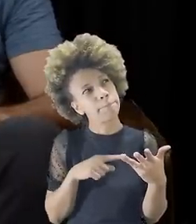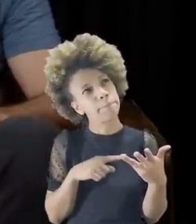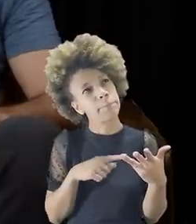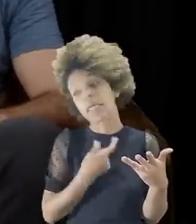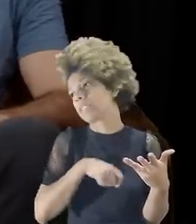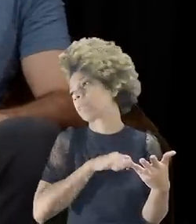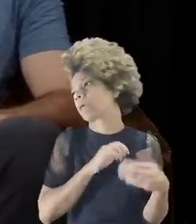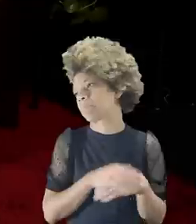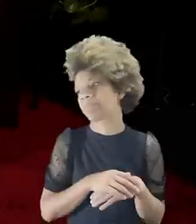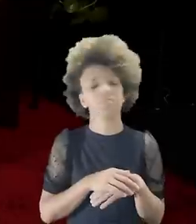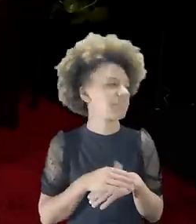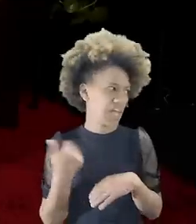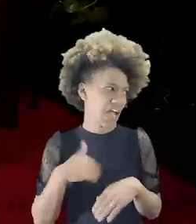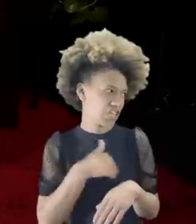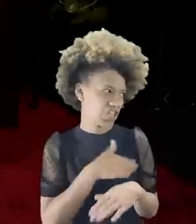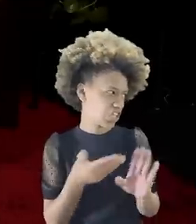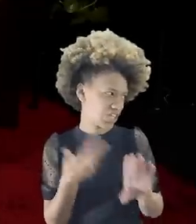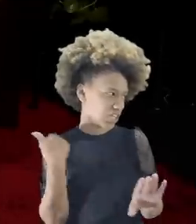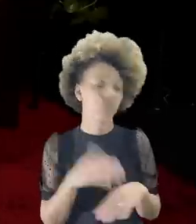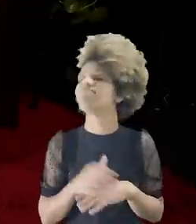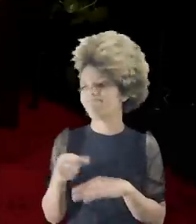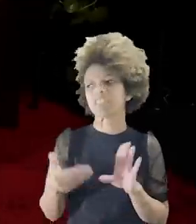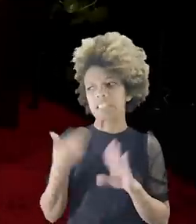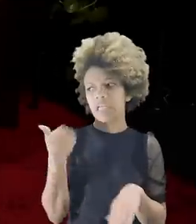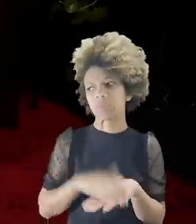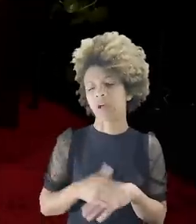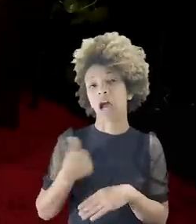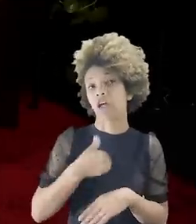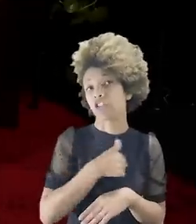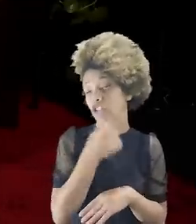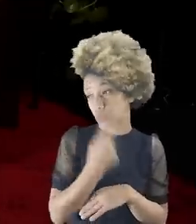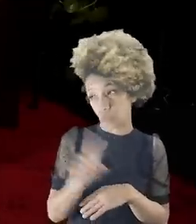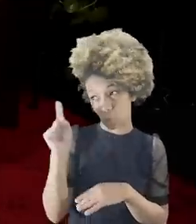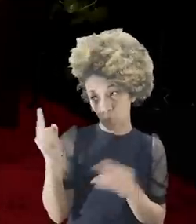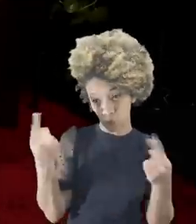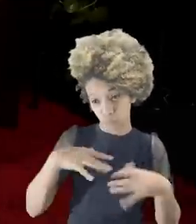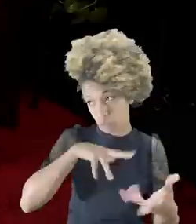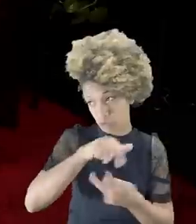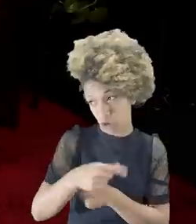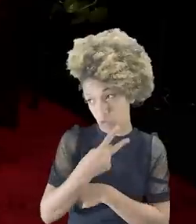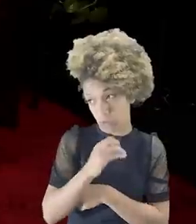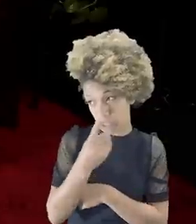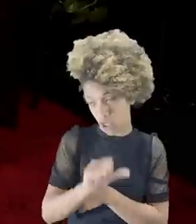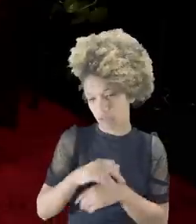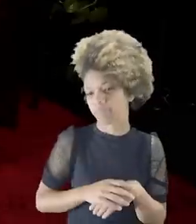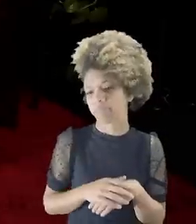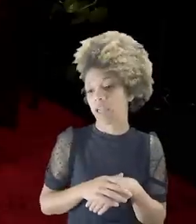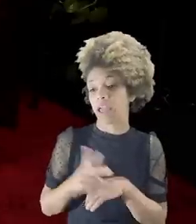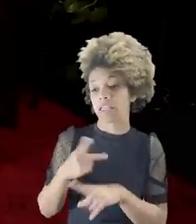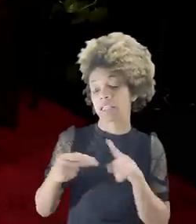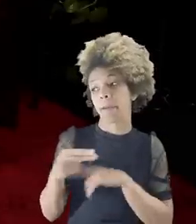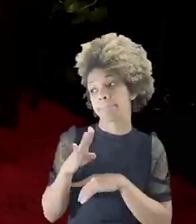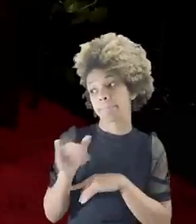da Espanha a Argentina saiu de Stop 5 saiu Argentina no último mundial em 2019 Eles